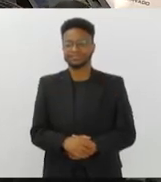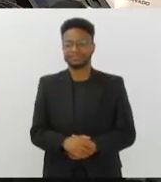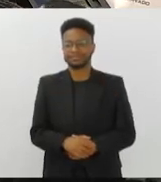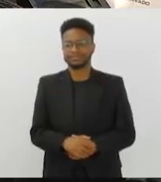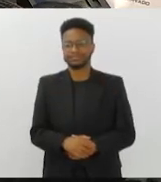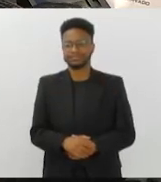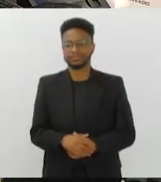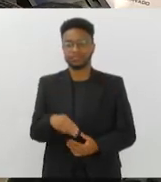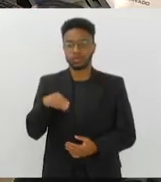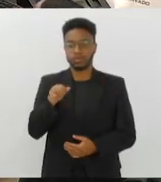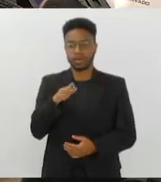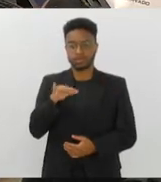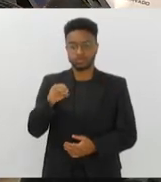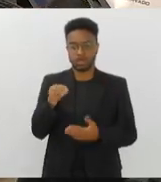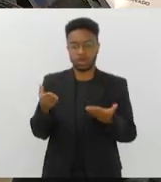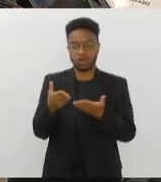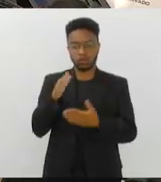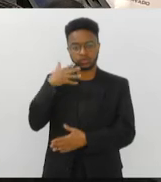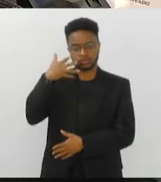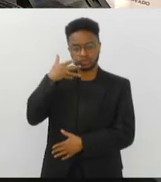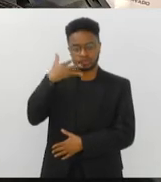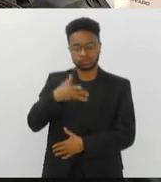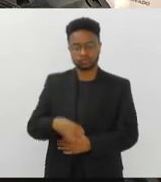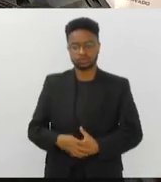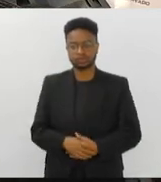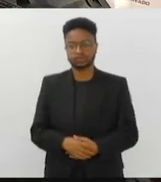Márcio fará um discurso.